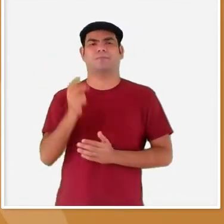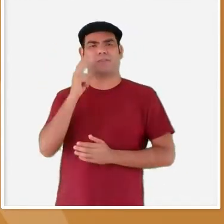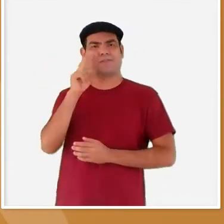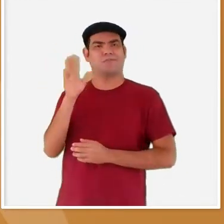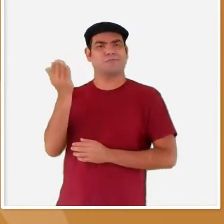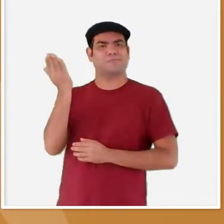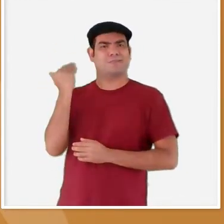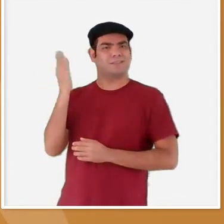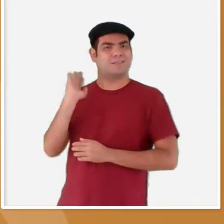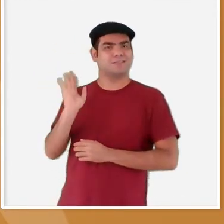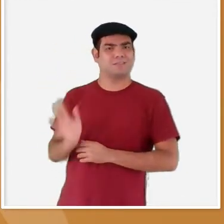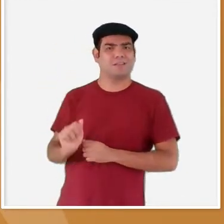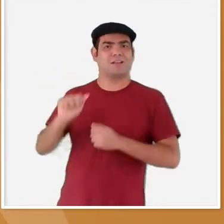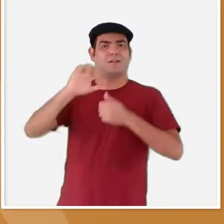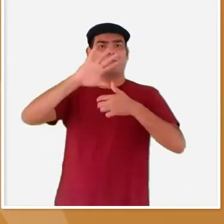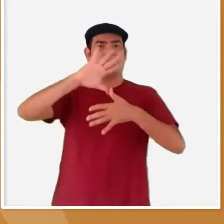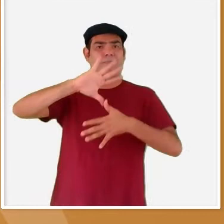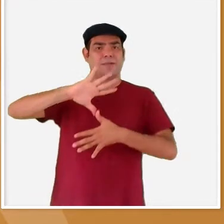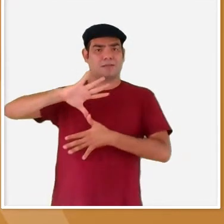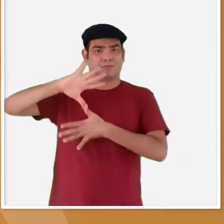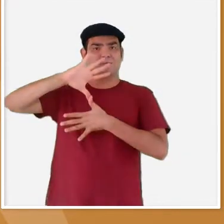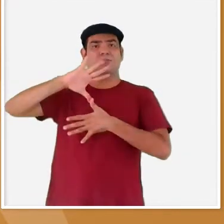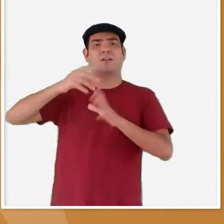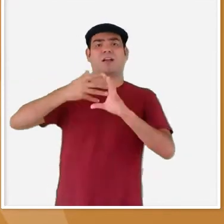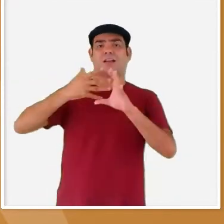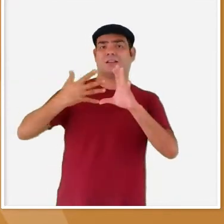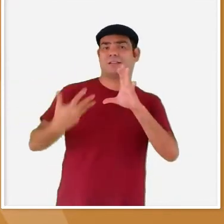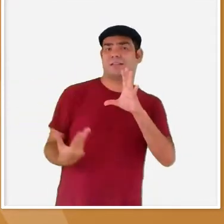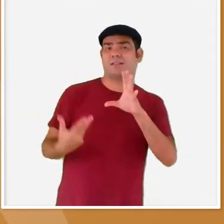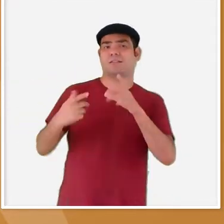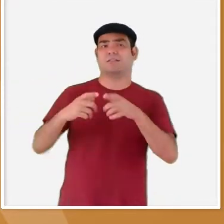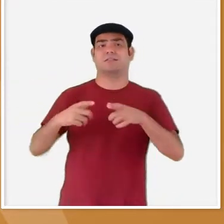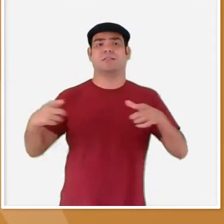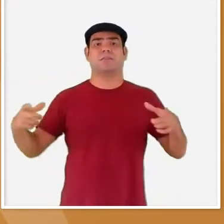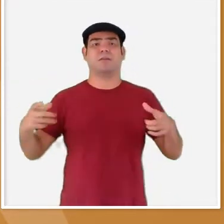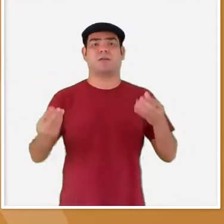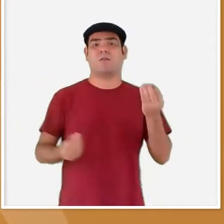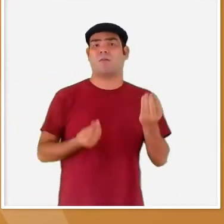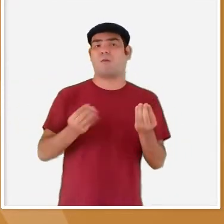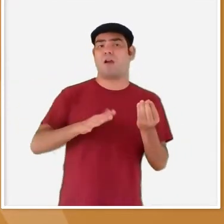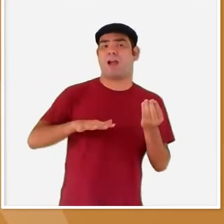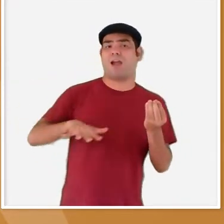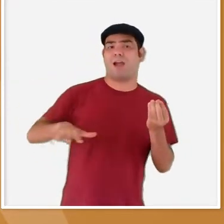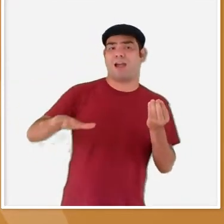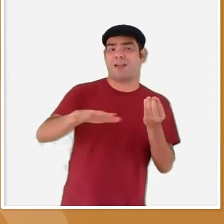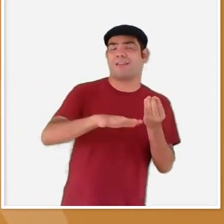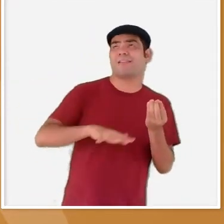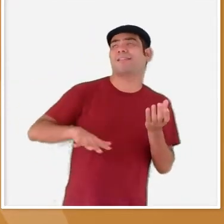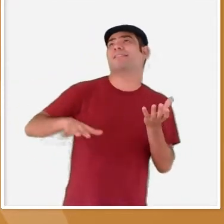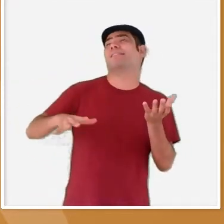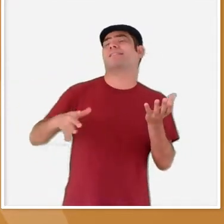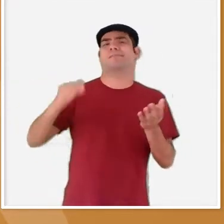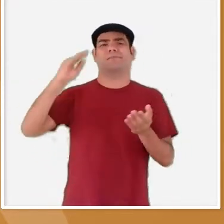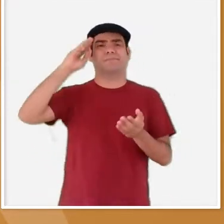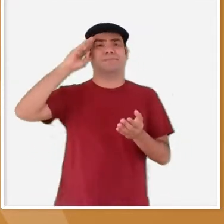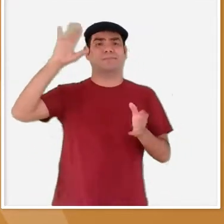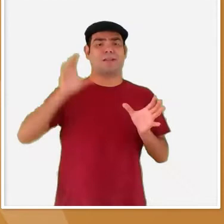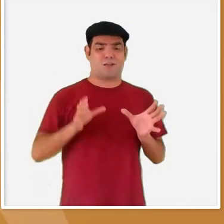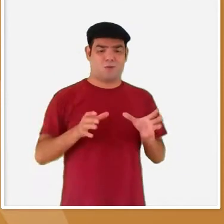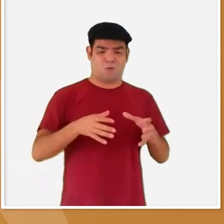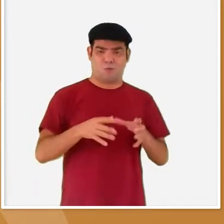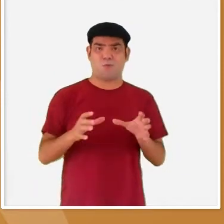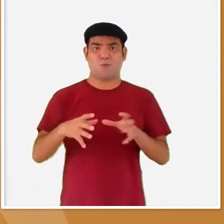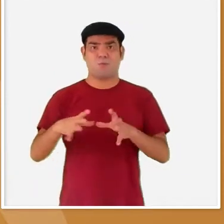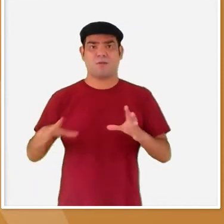as características gerais da América do Sul, dimensões, formato, áreas, os principais conjuntos que formam aí